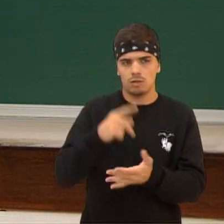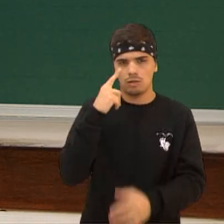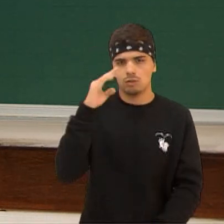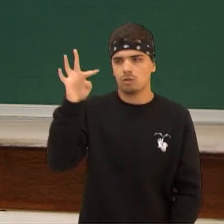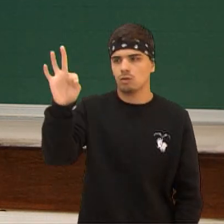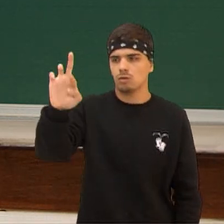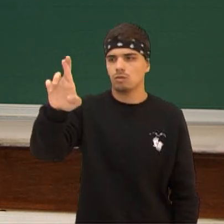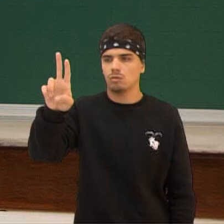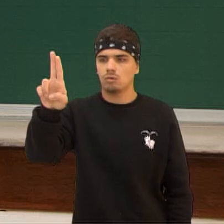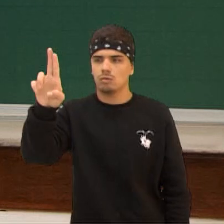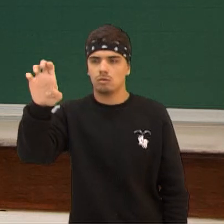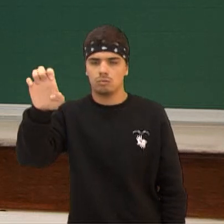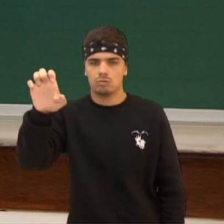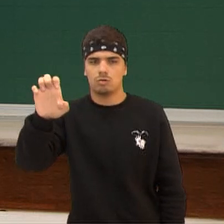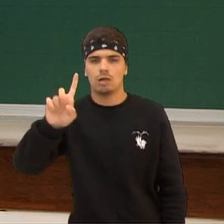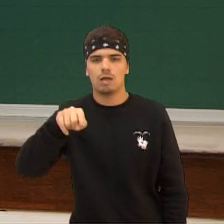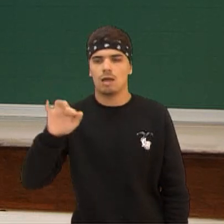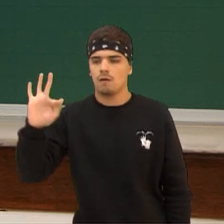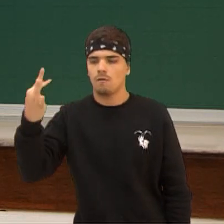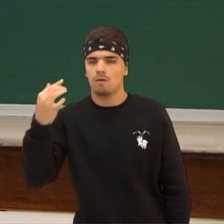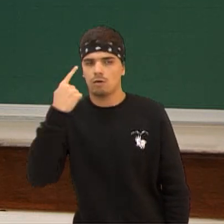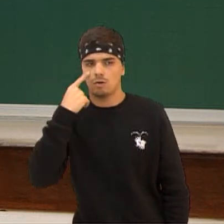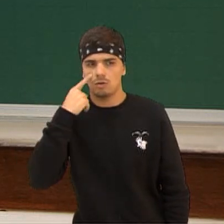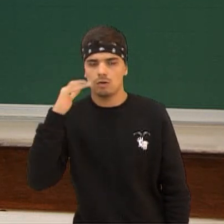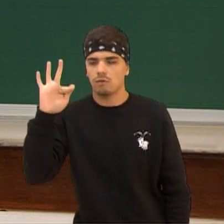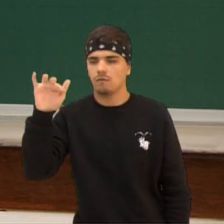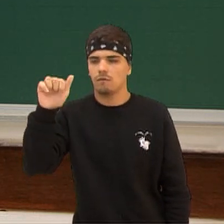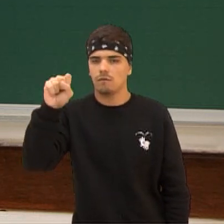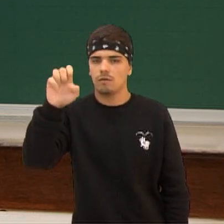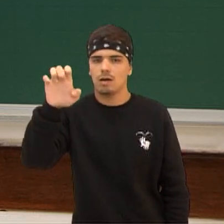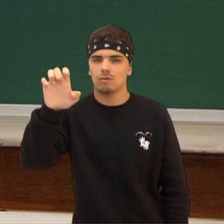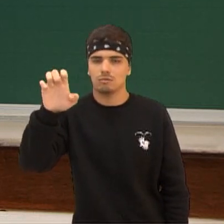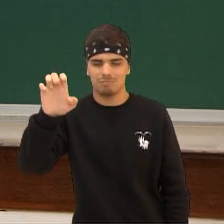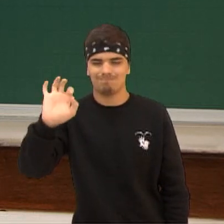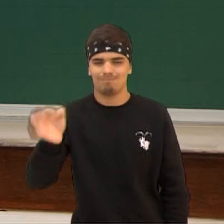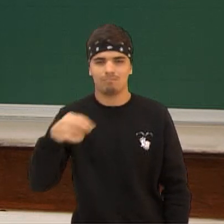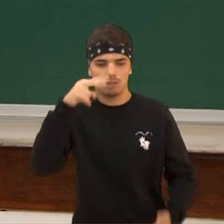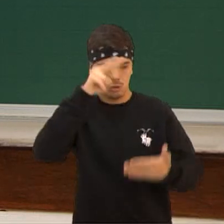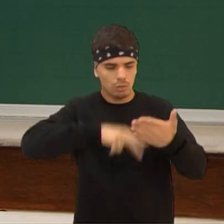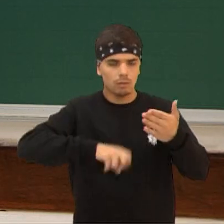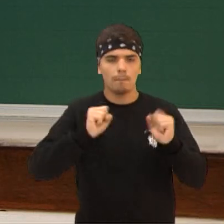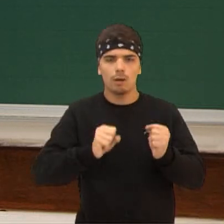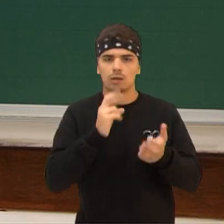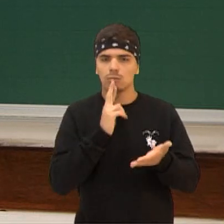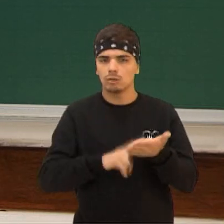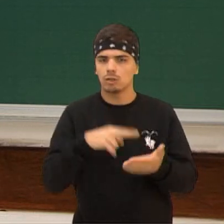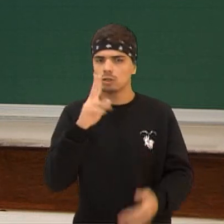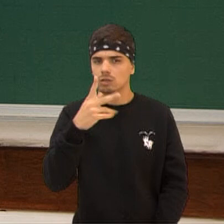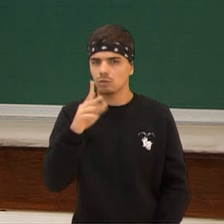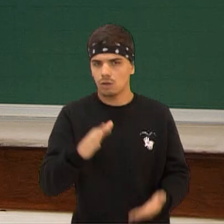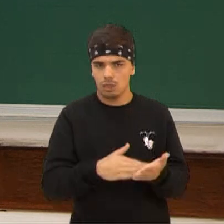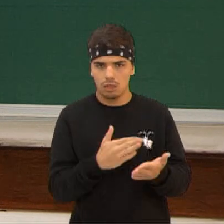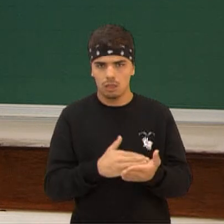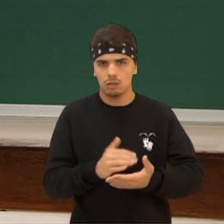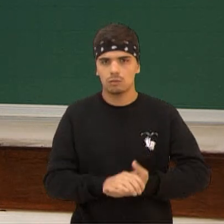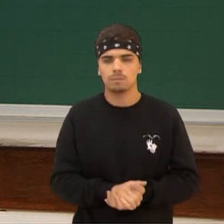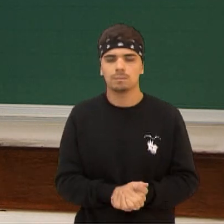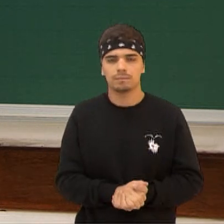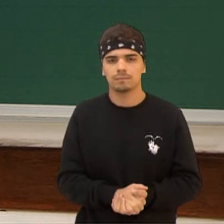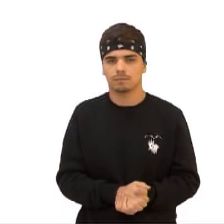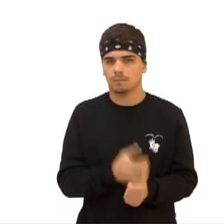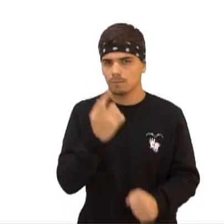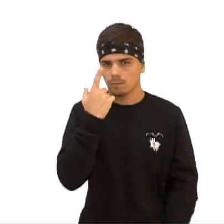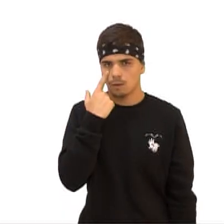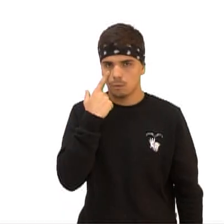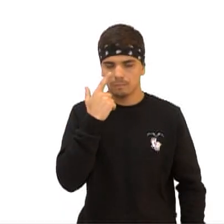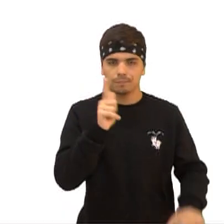true. Se for falso, você vai escrever false. Quando eu for lendo, você já pode ir respondendo no seu caderno, ok? Então vamos lá. Letra